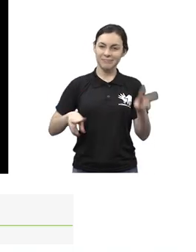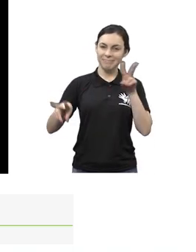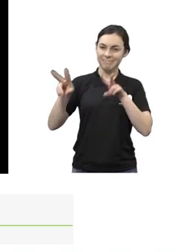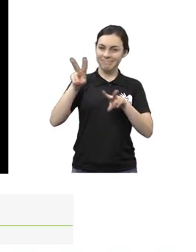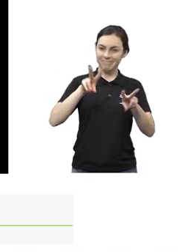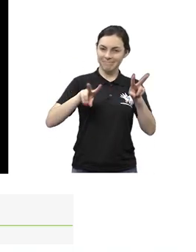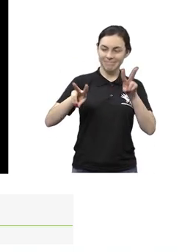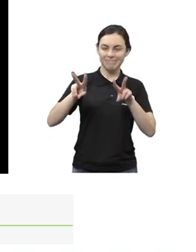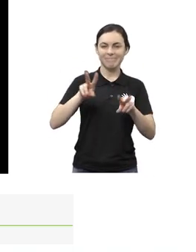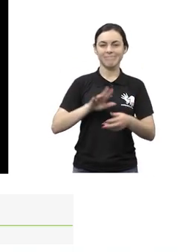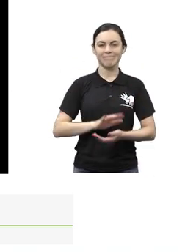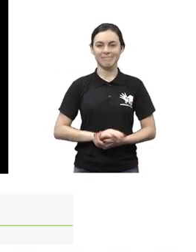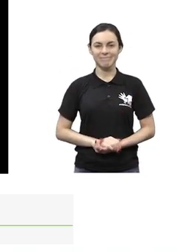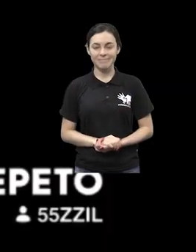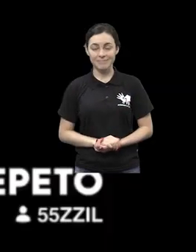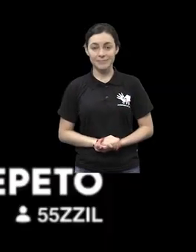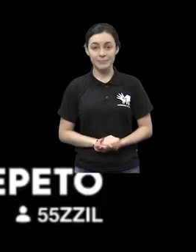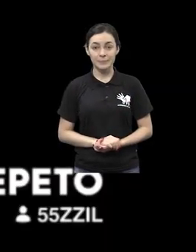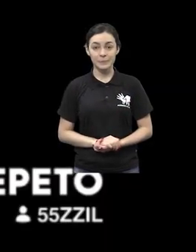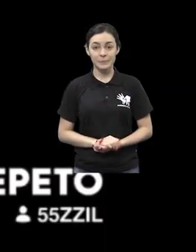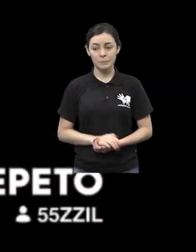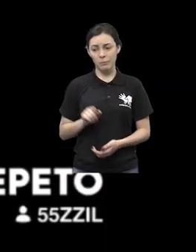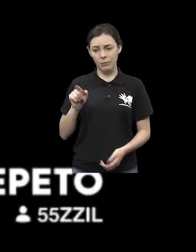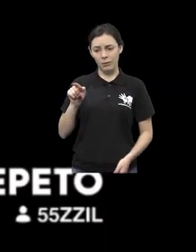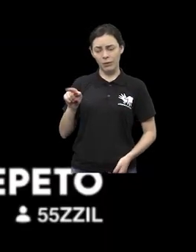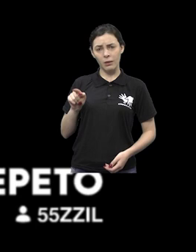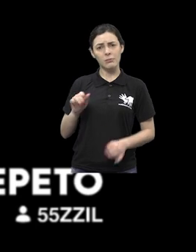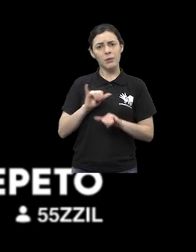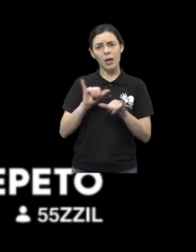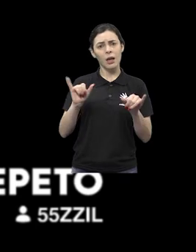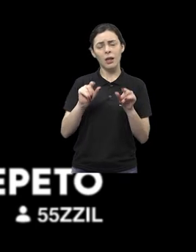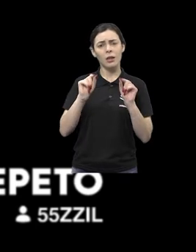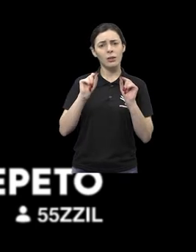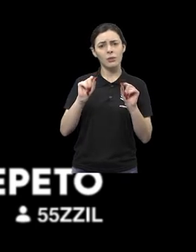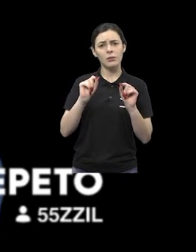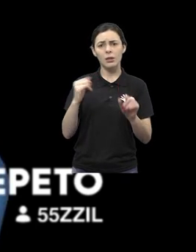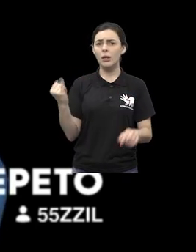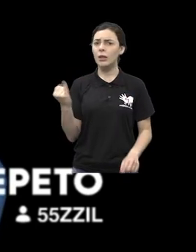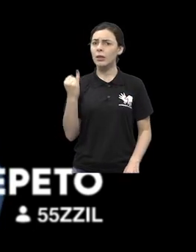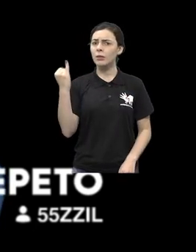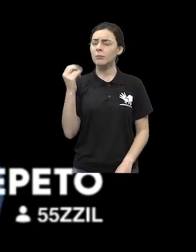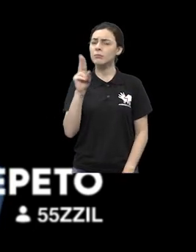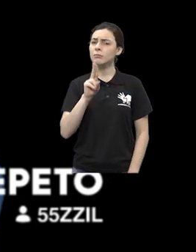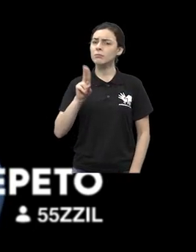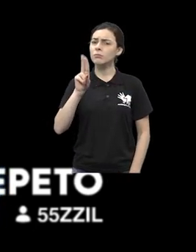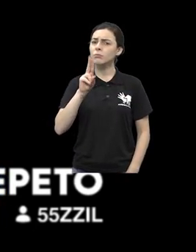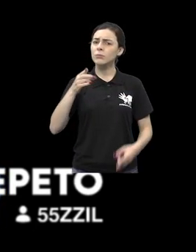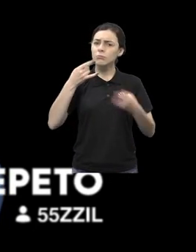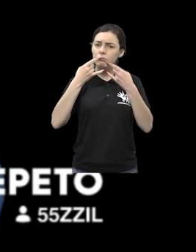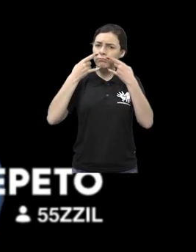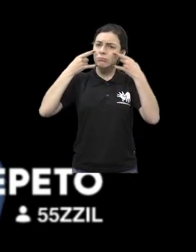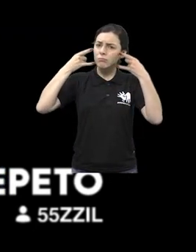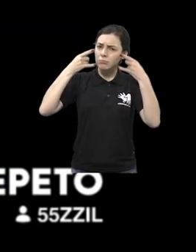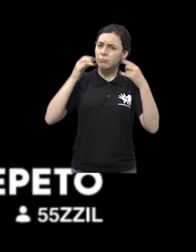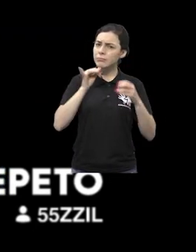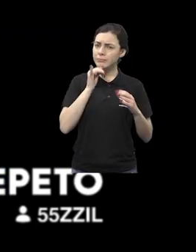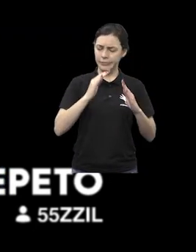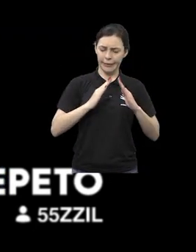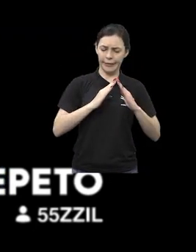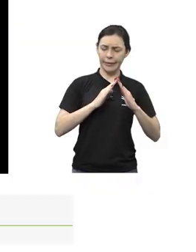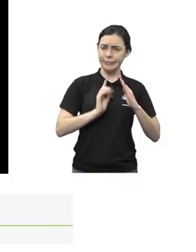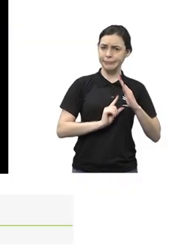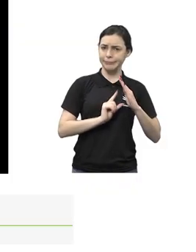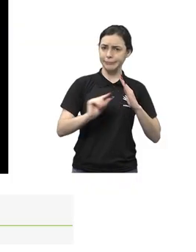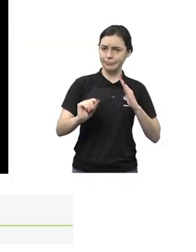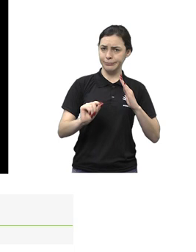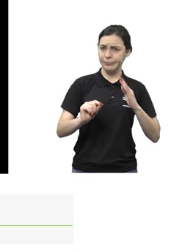lá para as crianças verem o nosso amigo Max está nos dizendo que nós precisamos colocar a máscara quando